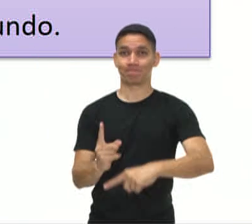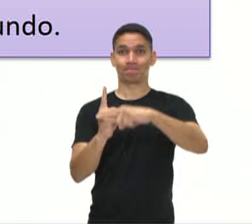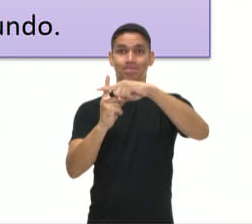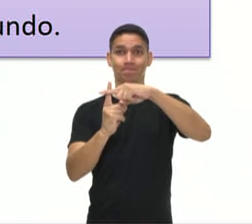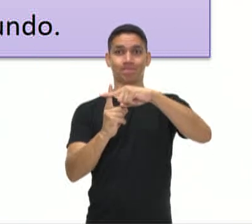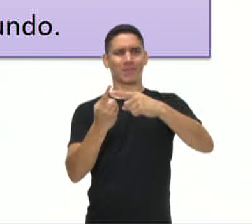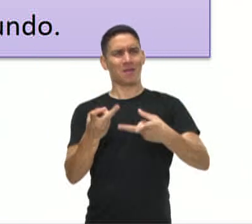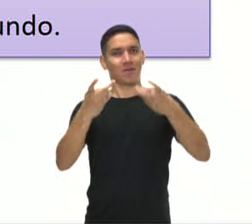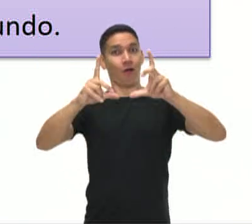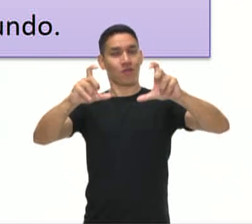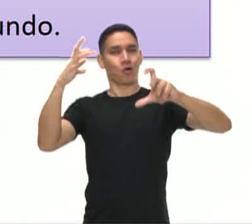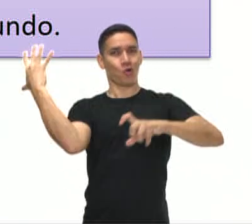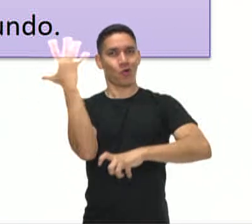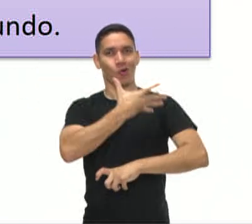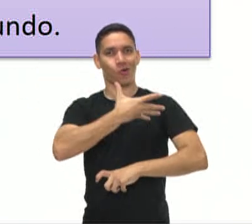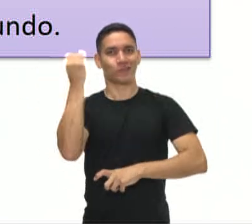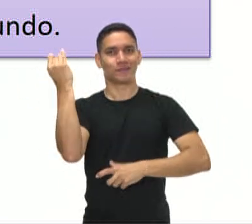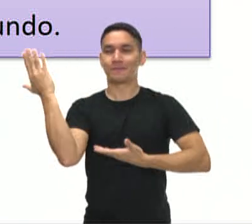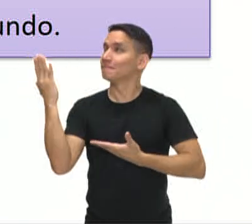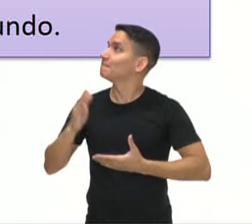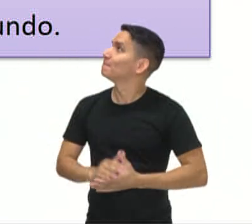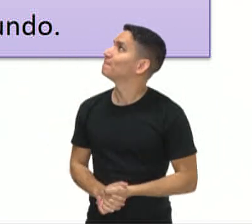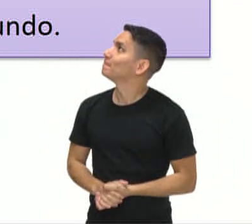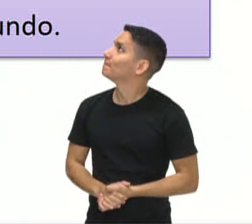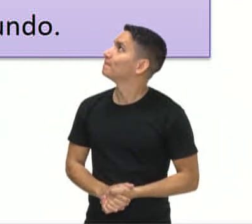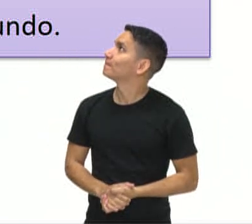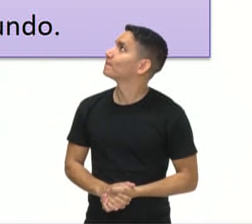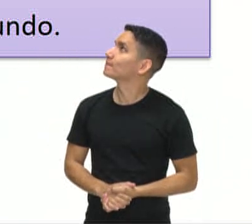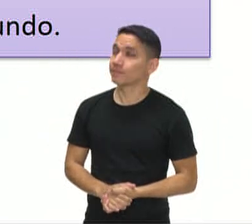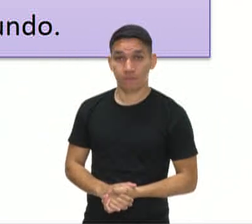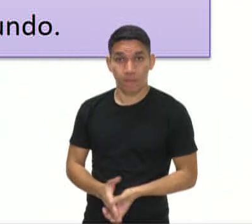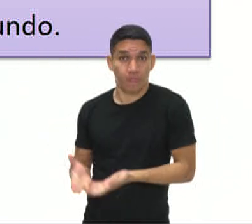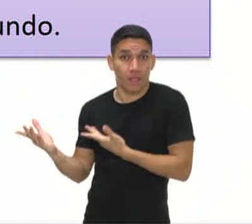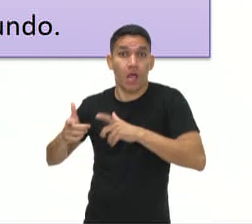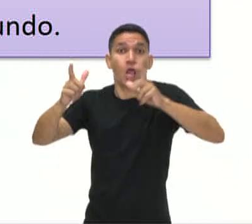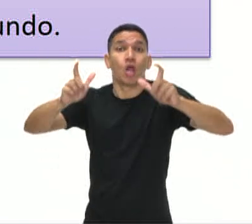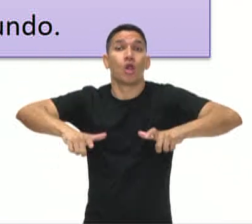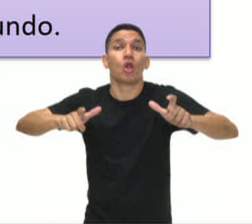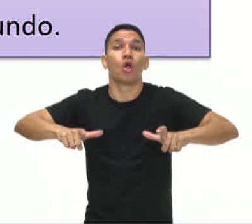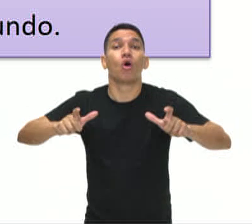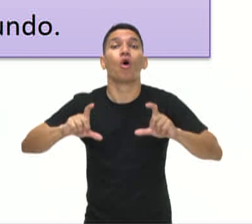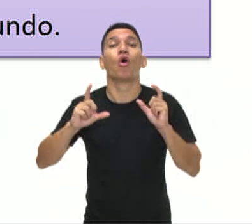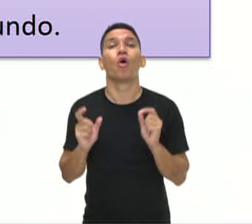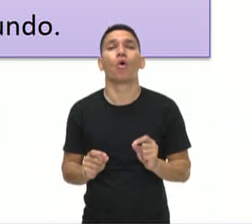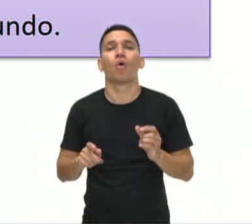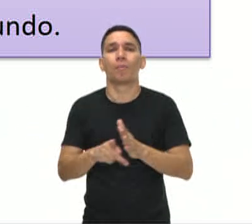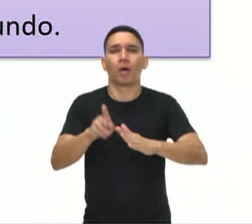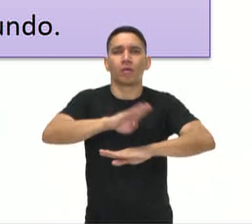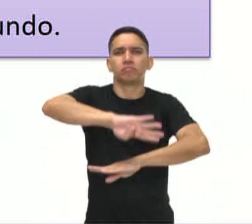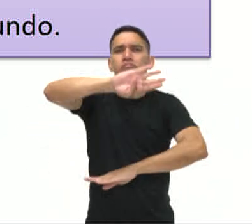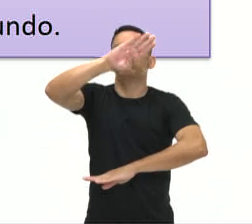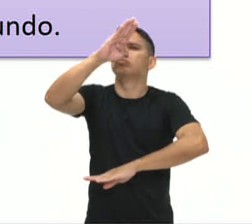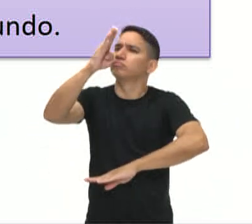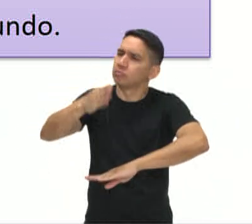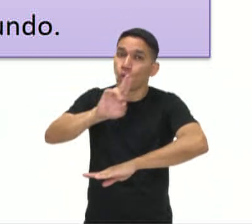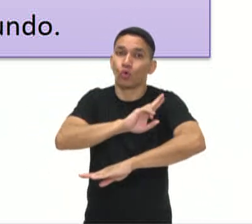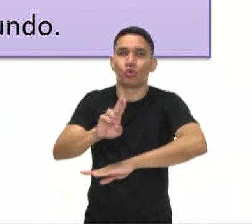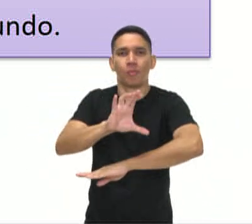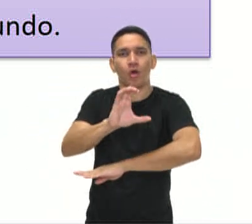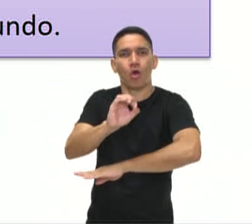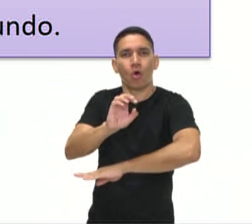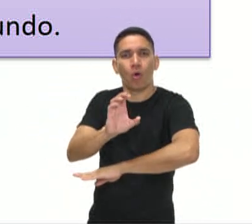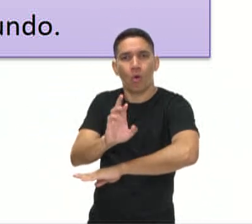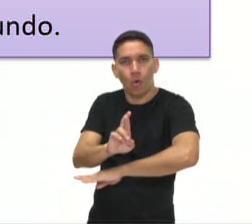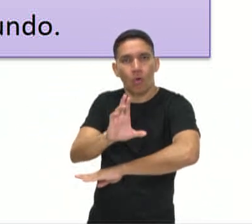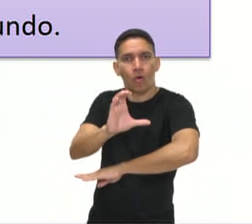Olha que foto bonita do Cristo. Ele está localizado, esse monumento, no Morro do Corcovado, no Rio